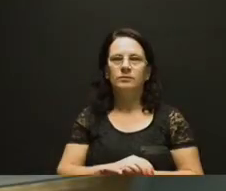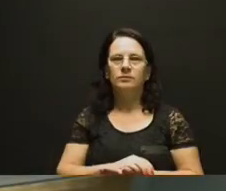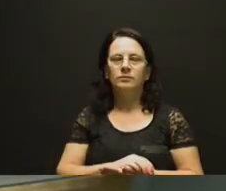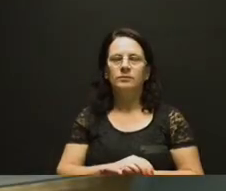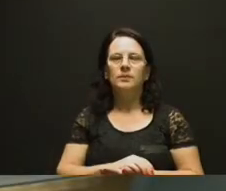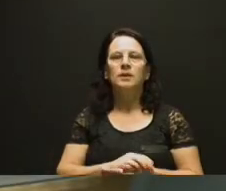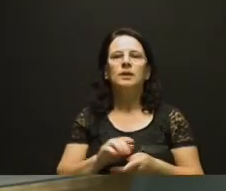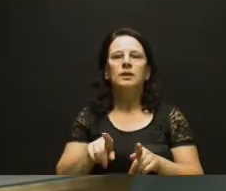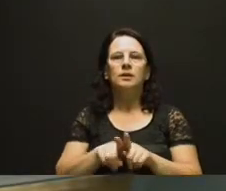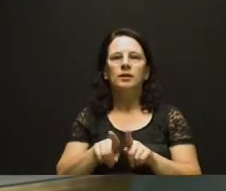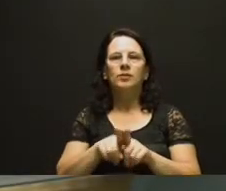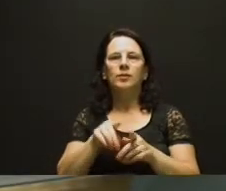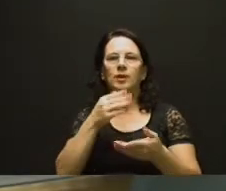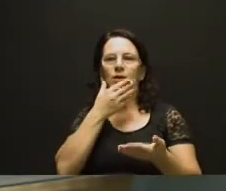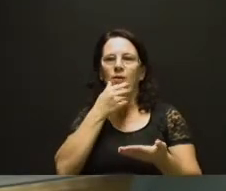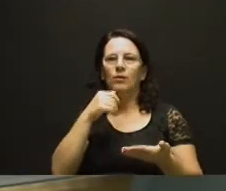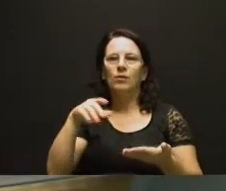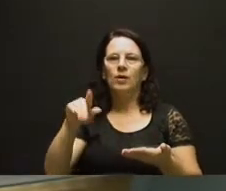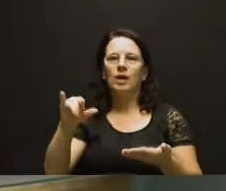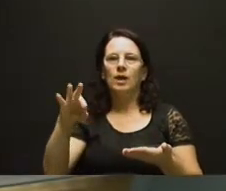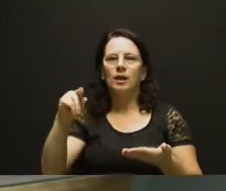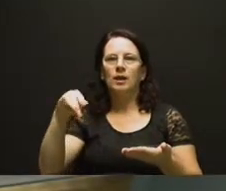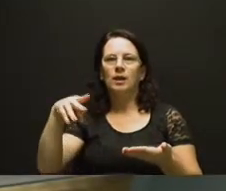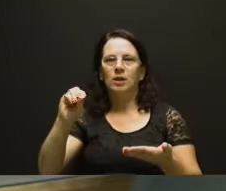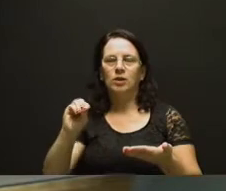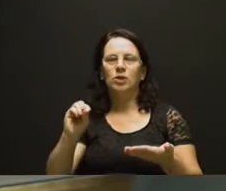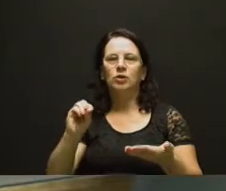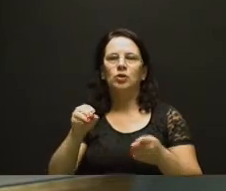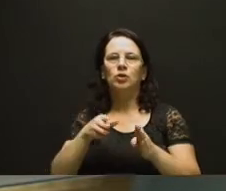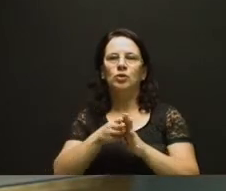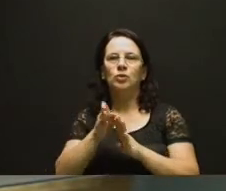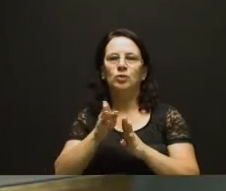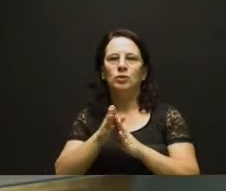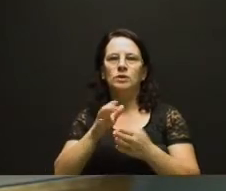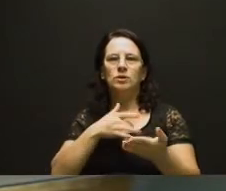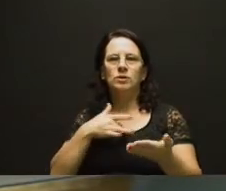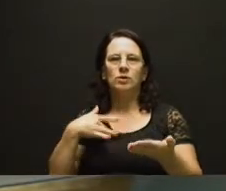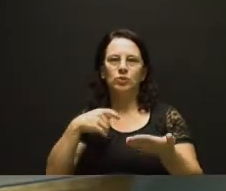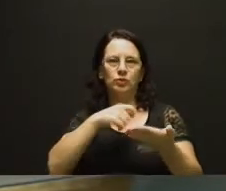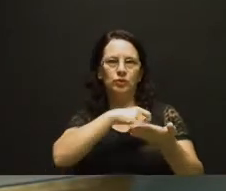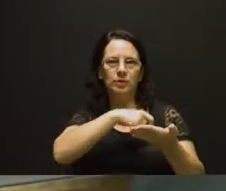o nosso querido alessandro presidente do conselho municipal de saúde